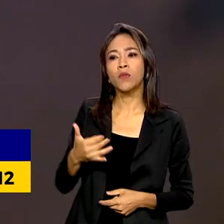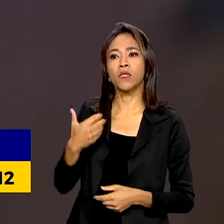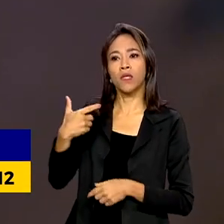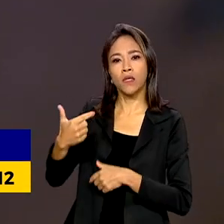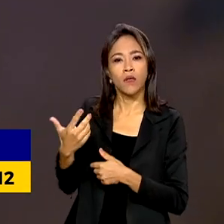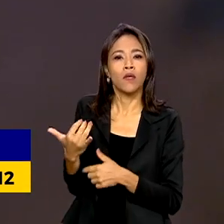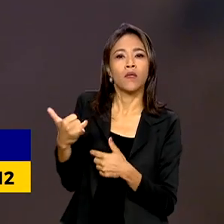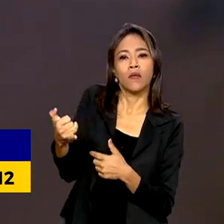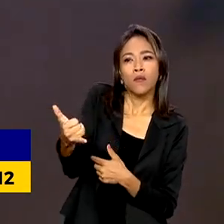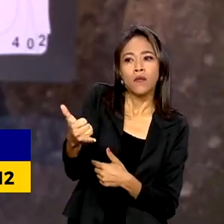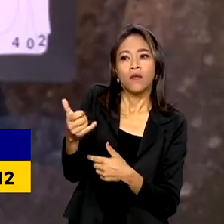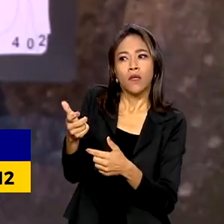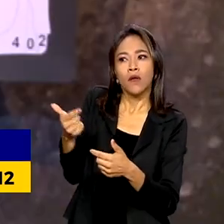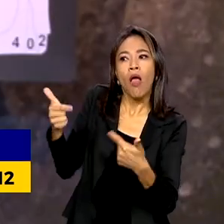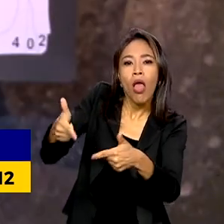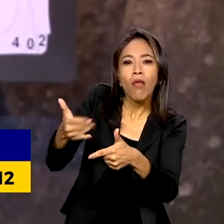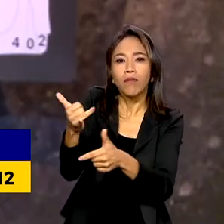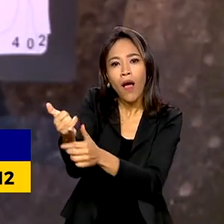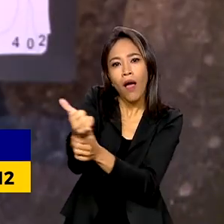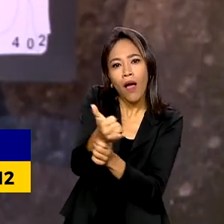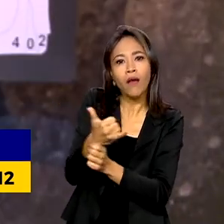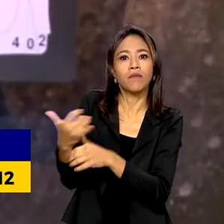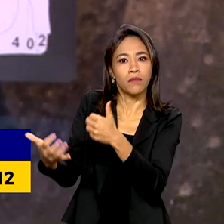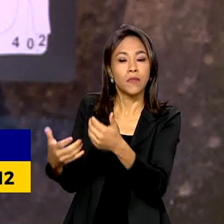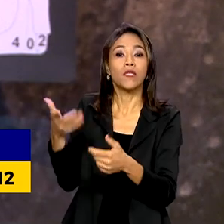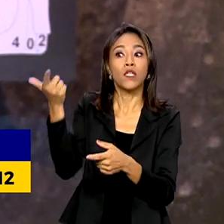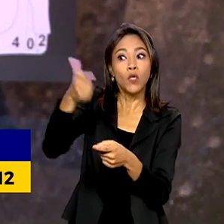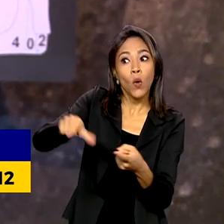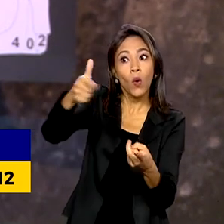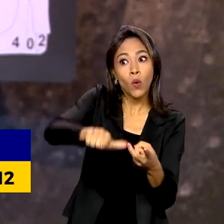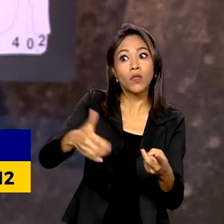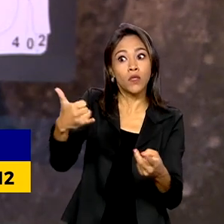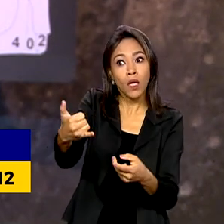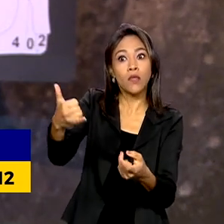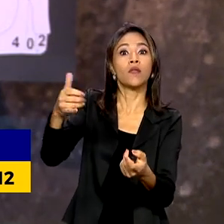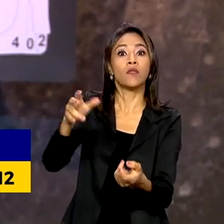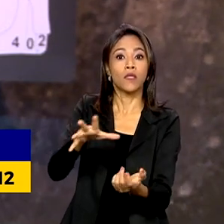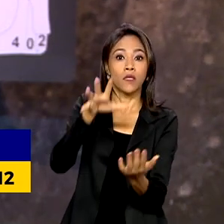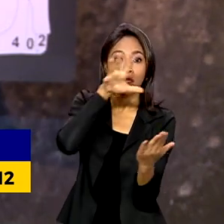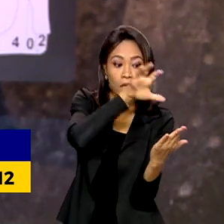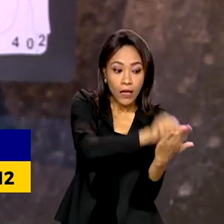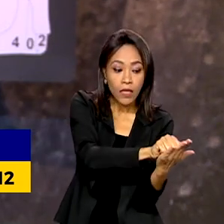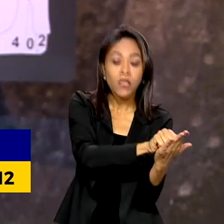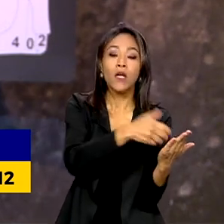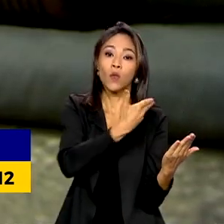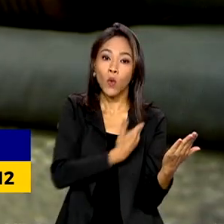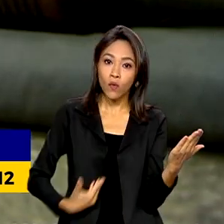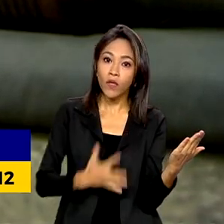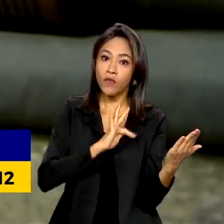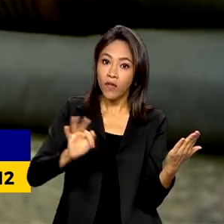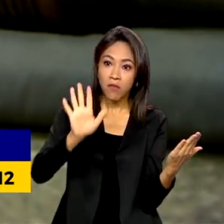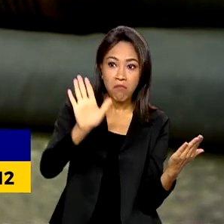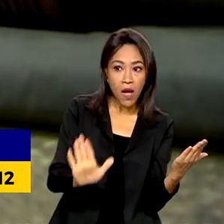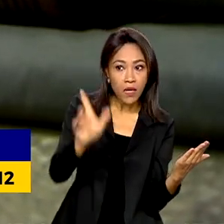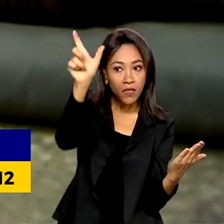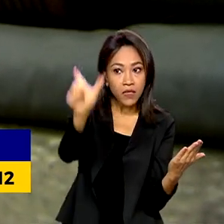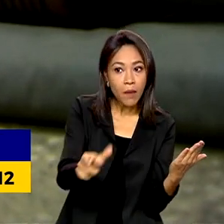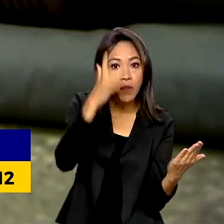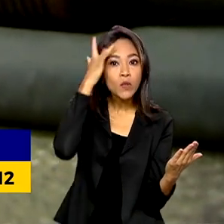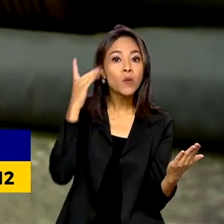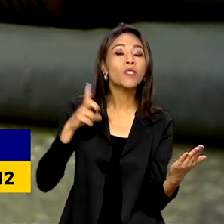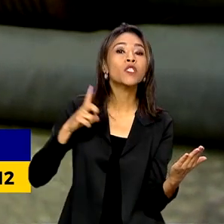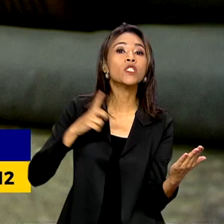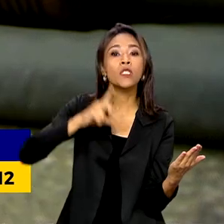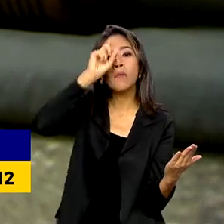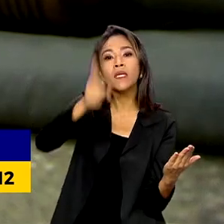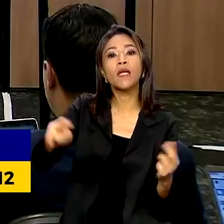chamados de cacs e donos de armas de fogo em geral que se recadastraram no sistema do Governo mas tinham algum mandado